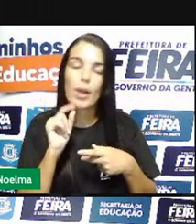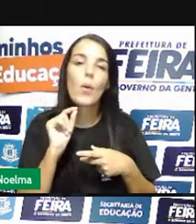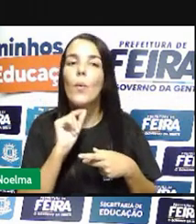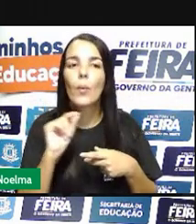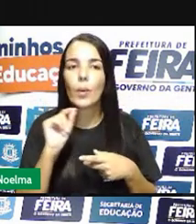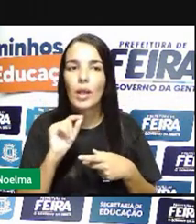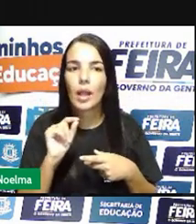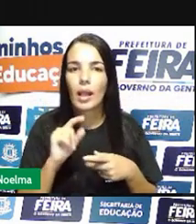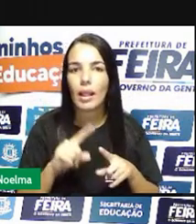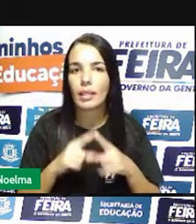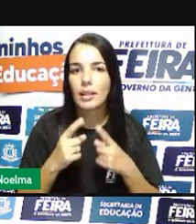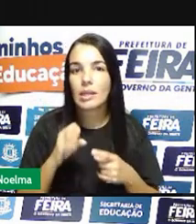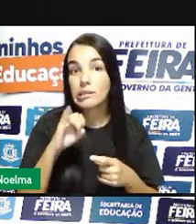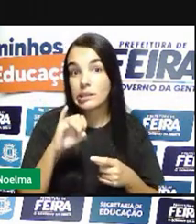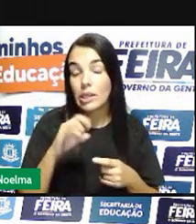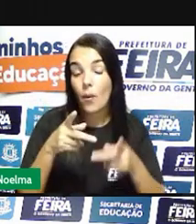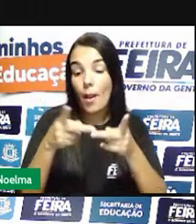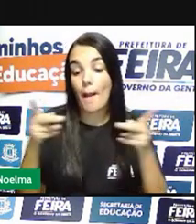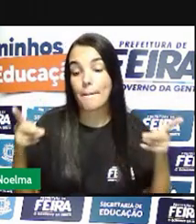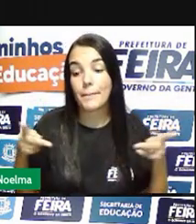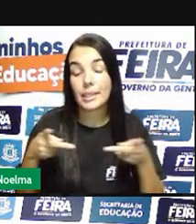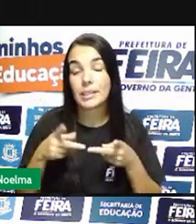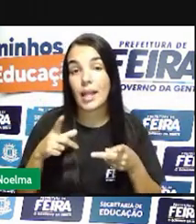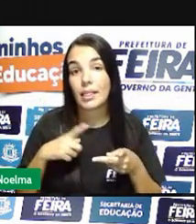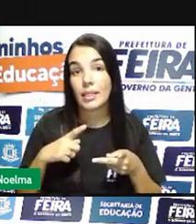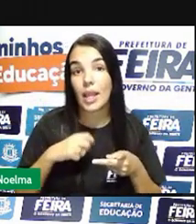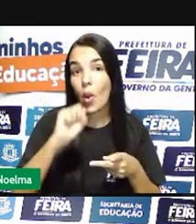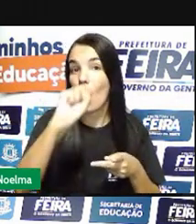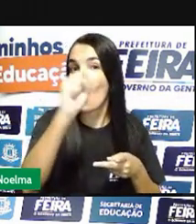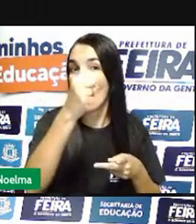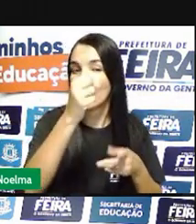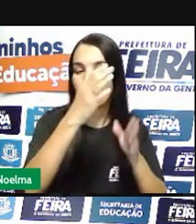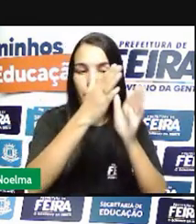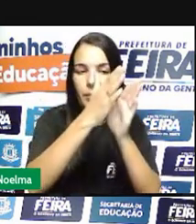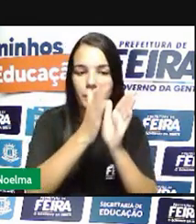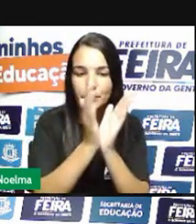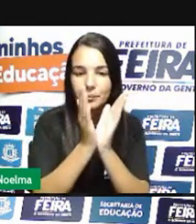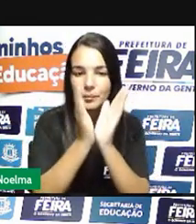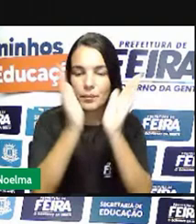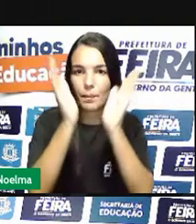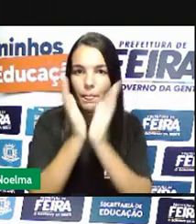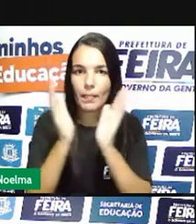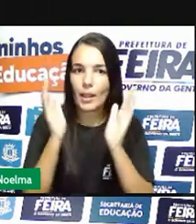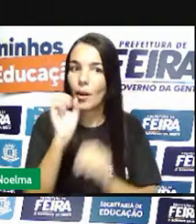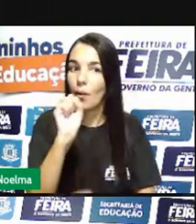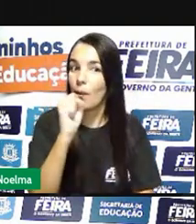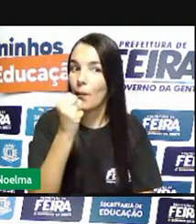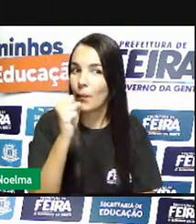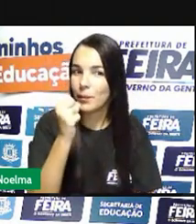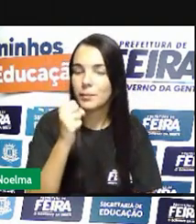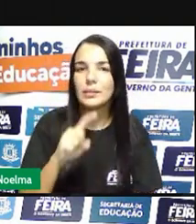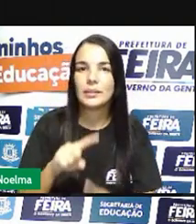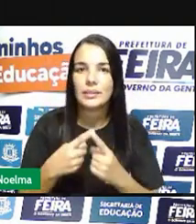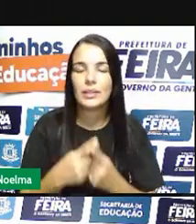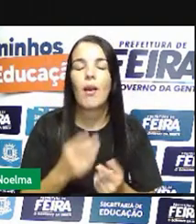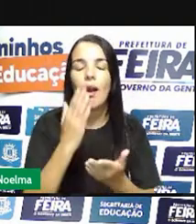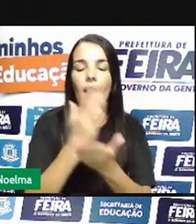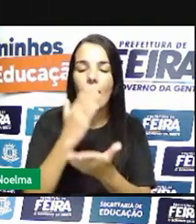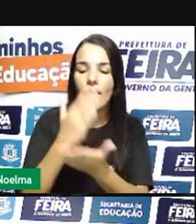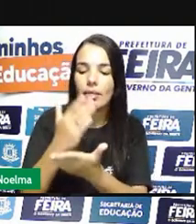Então significa que foi dividida uma pizza inteira em oito partes e cada pedaço é um